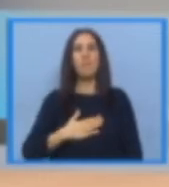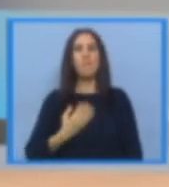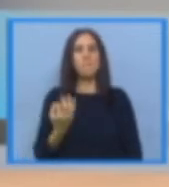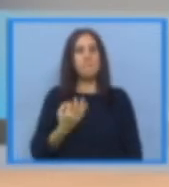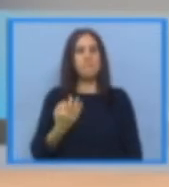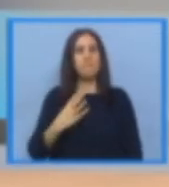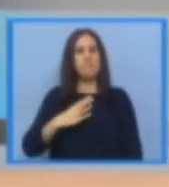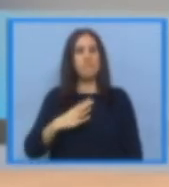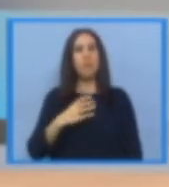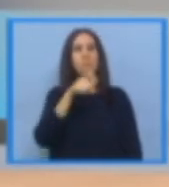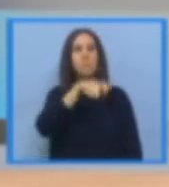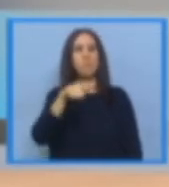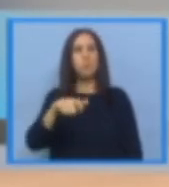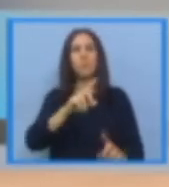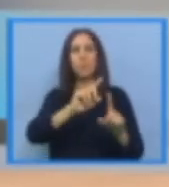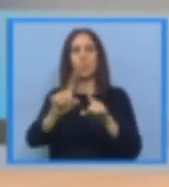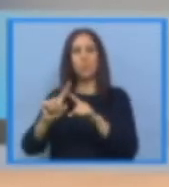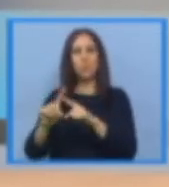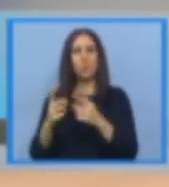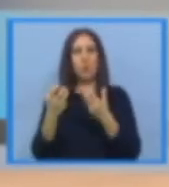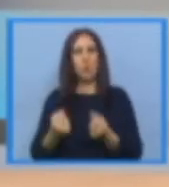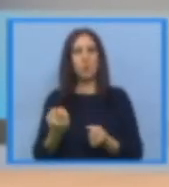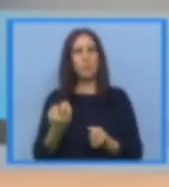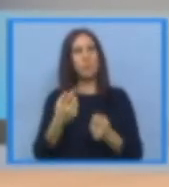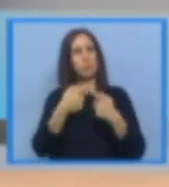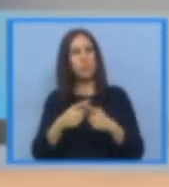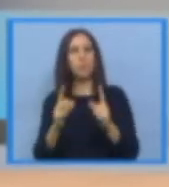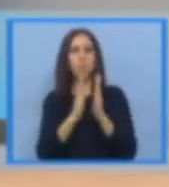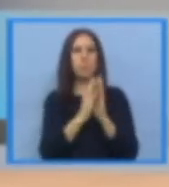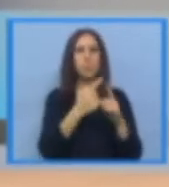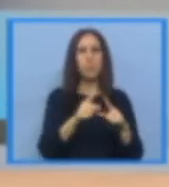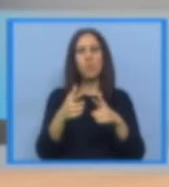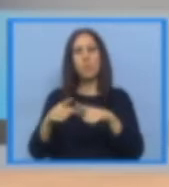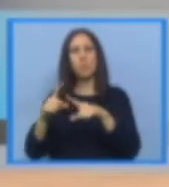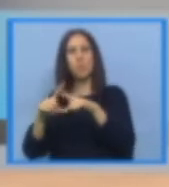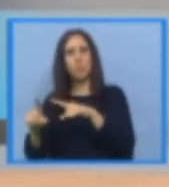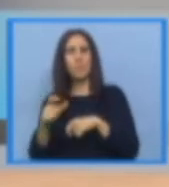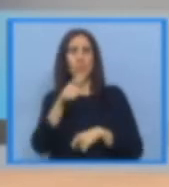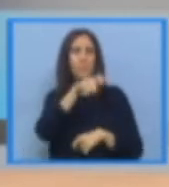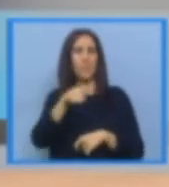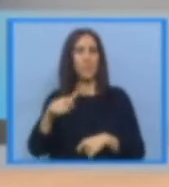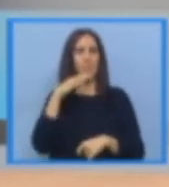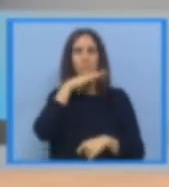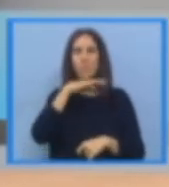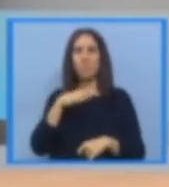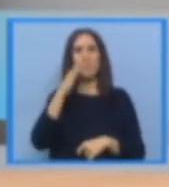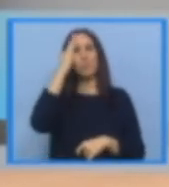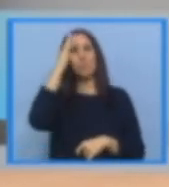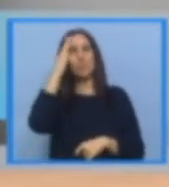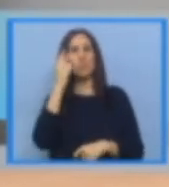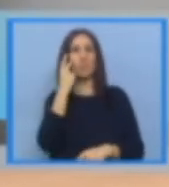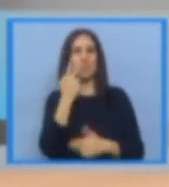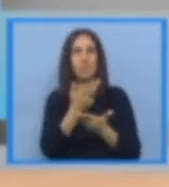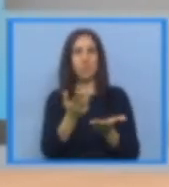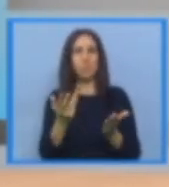que há muitas pessoas que, apesar de serem diferentes, com religiões diferentes, línguas diferentes, que são pessoas, são famílias, são sonhos, são